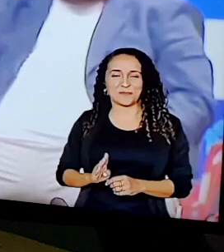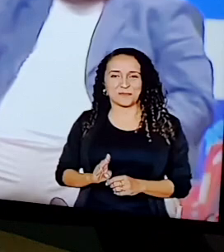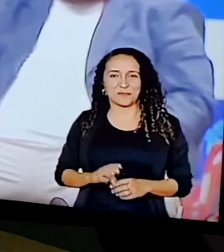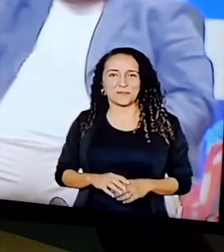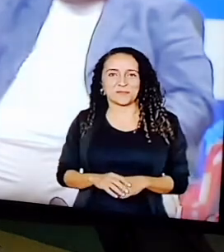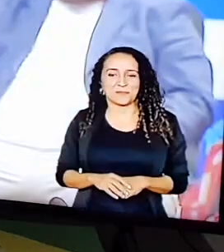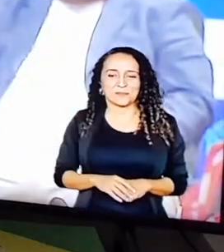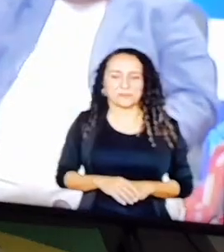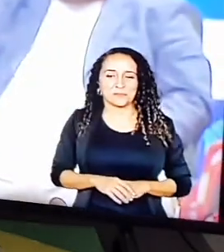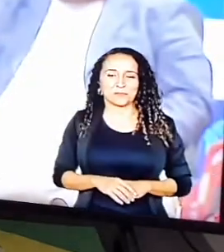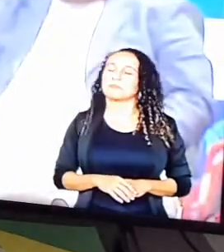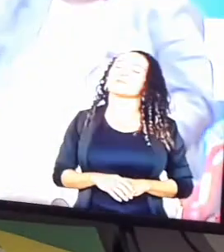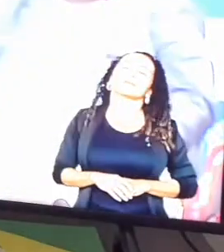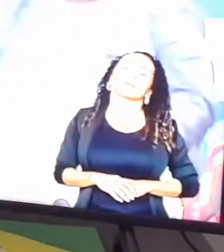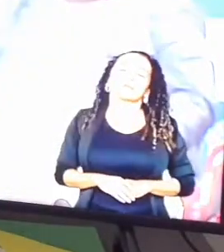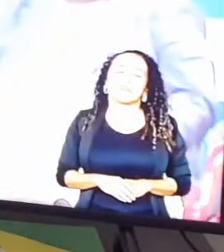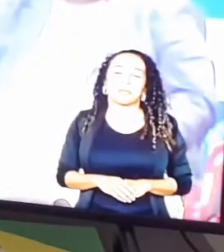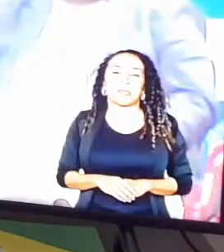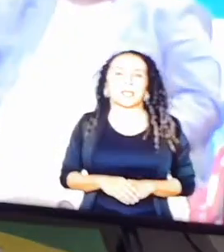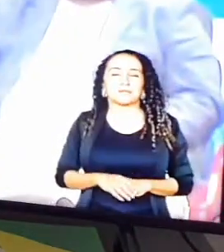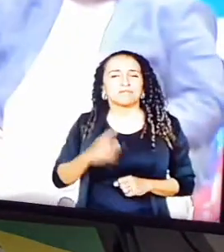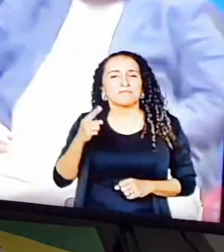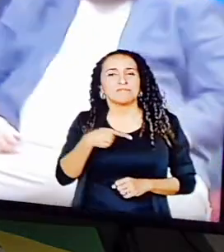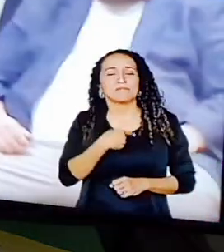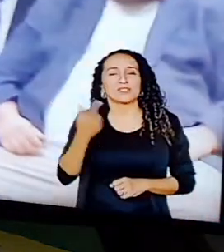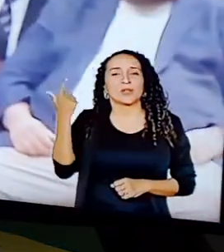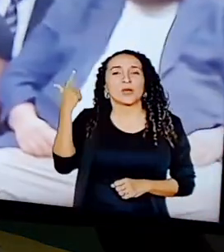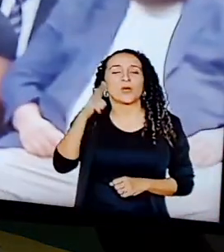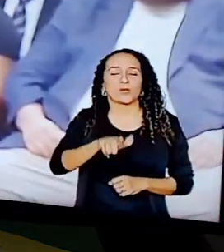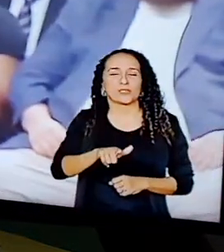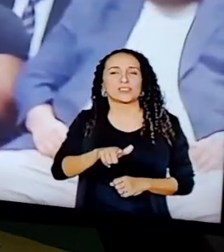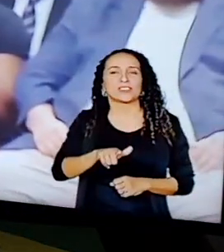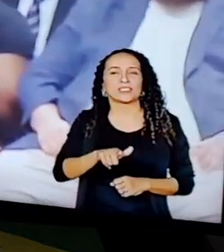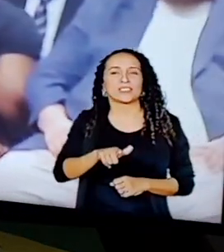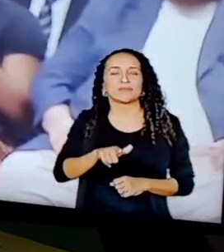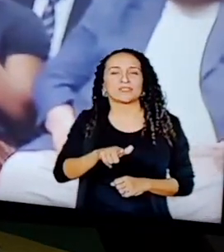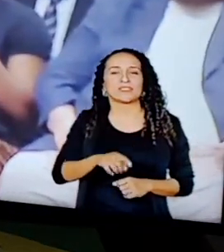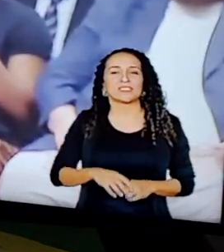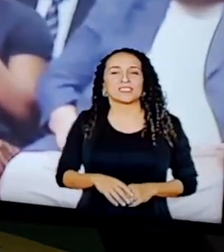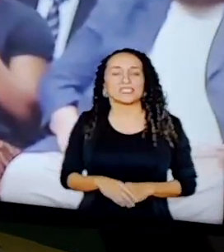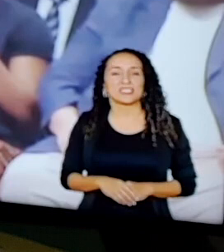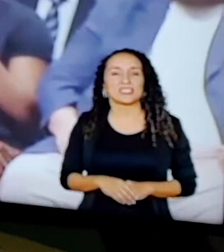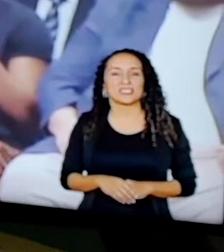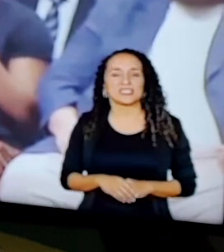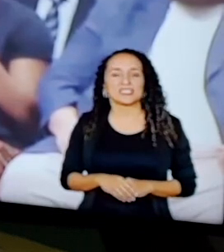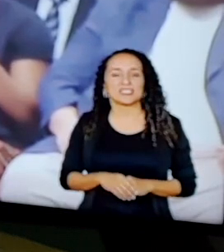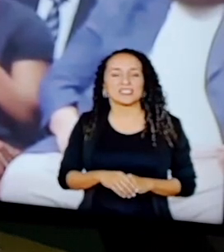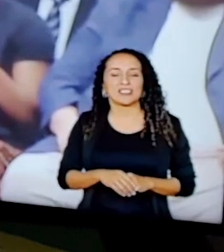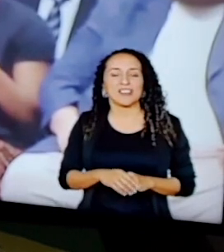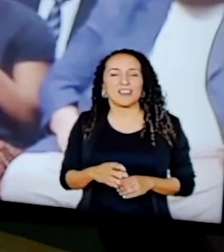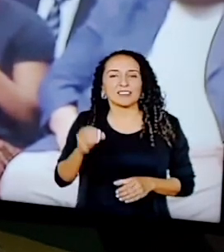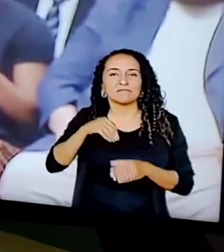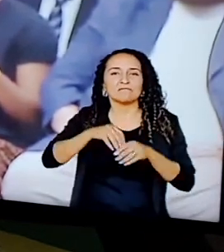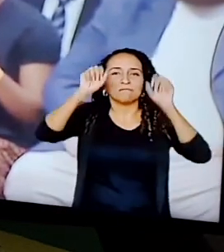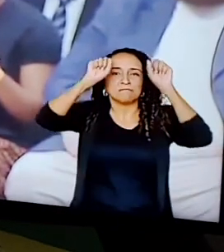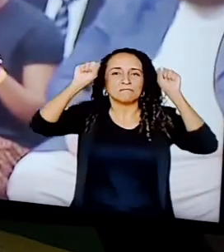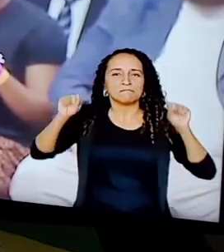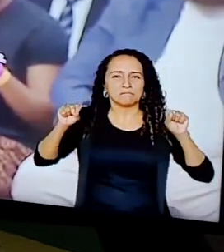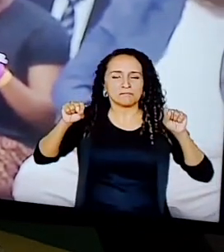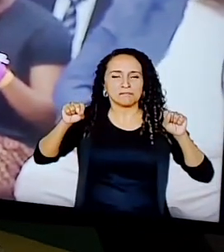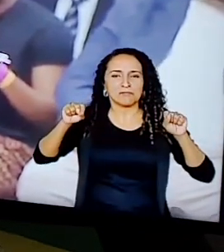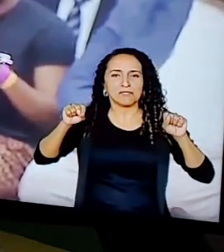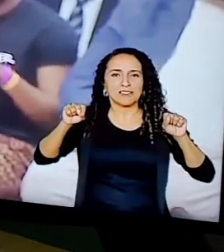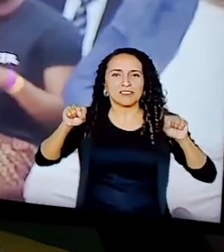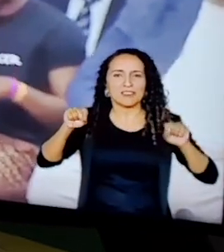Aí. Nós conseguimos colocar na Suprema Corte desse